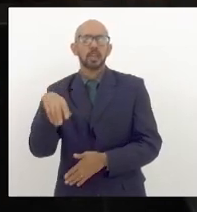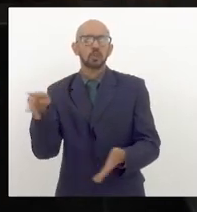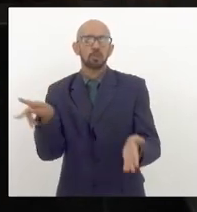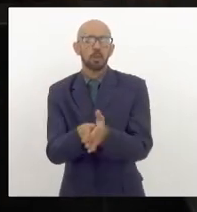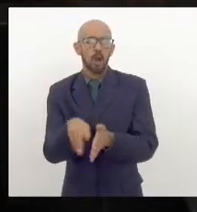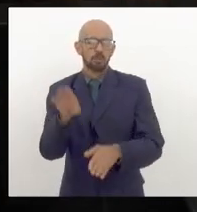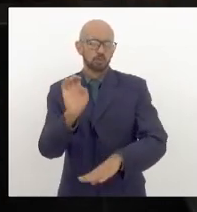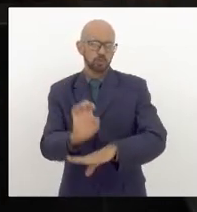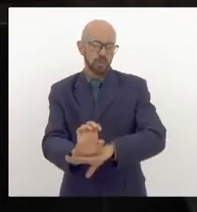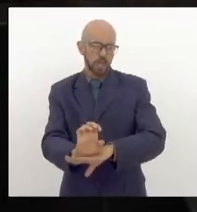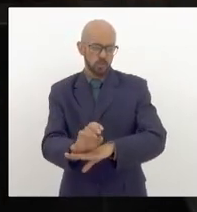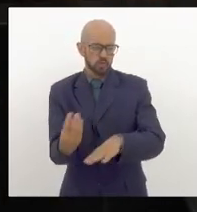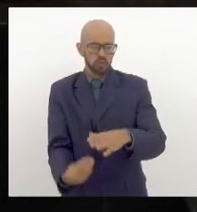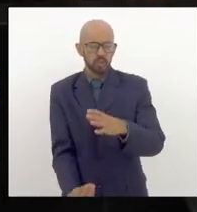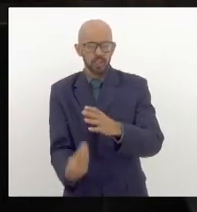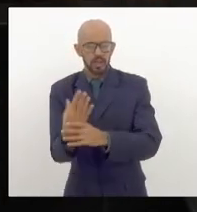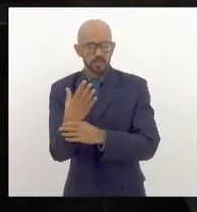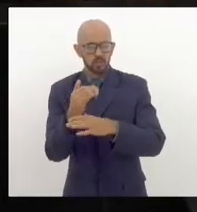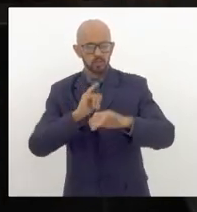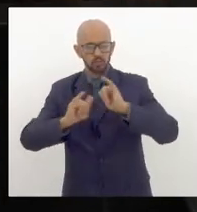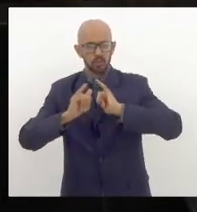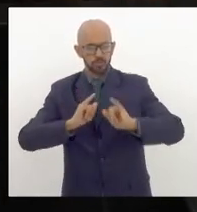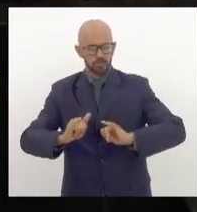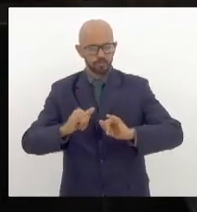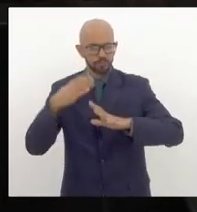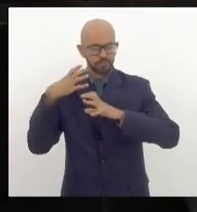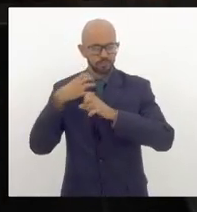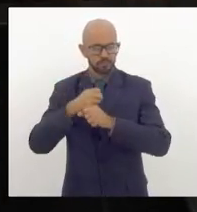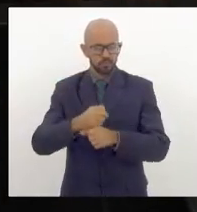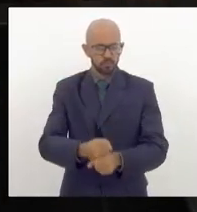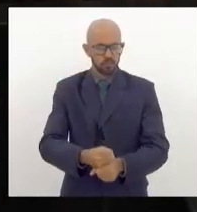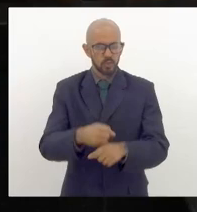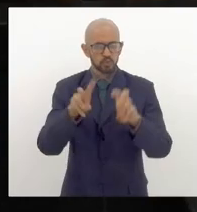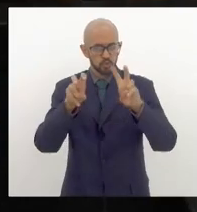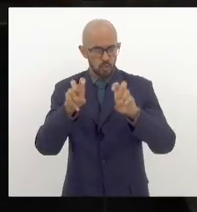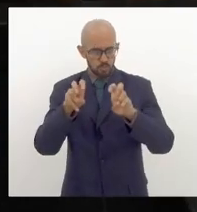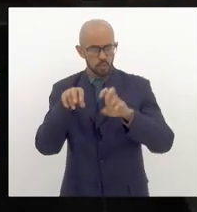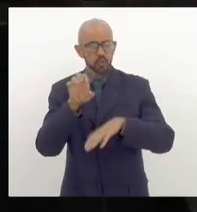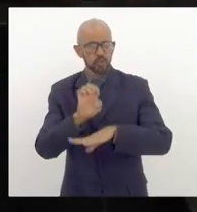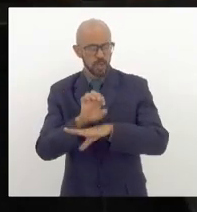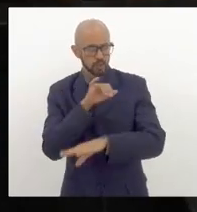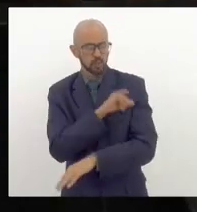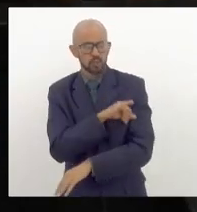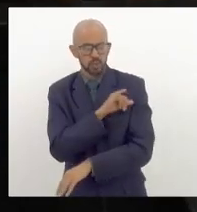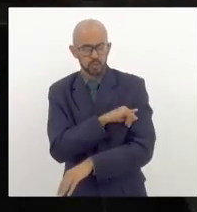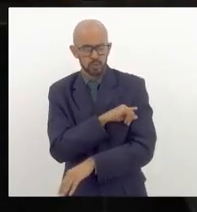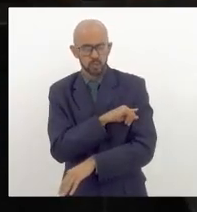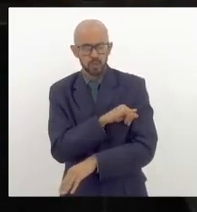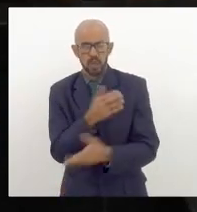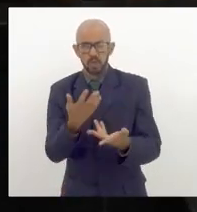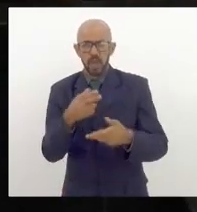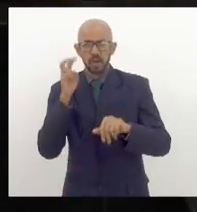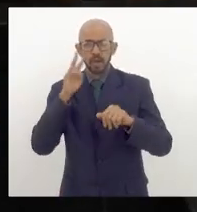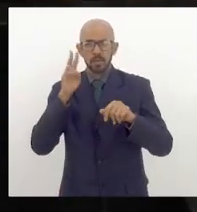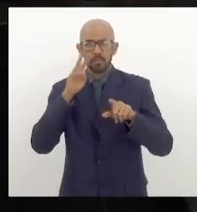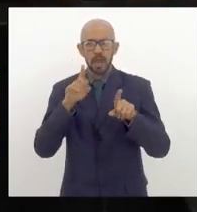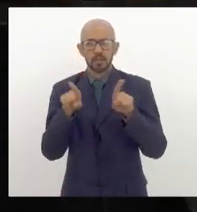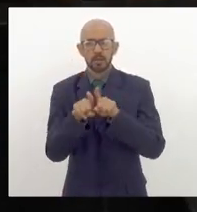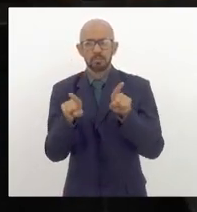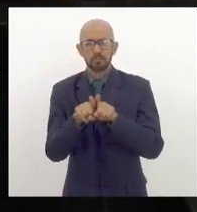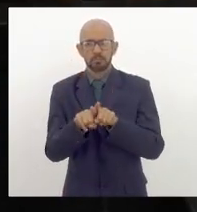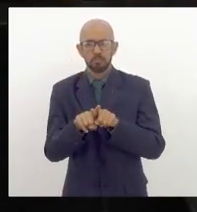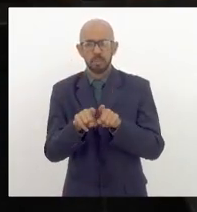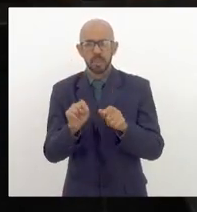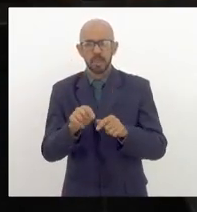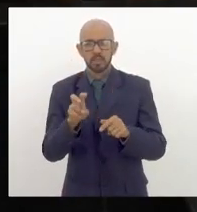órgão de produção de dados estudos e estatísticas sobre o Rio de Janeiro quero lembrar que o Rio de Janeiro vai terminar este quadriênio em